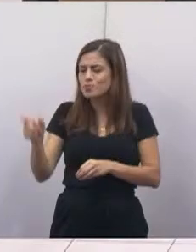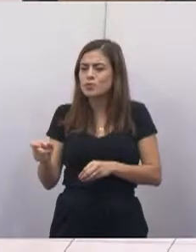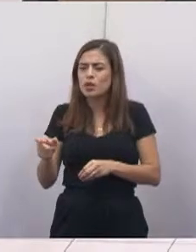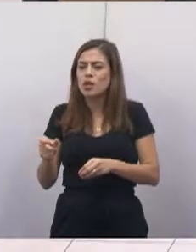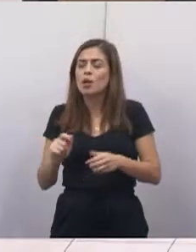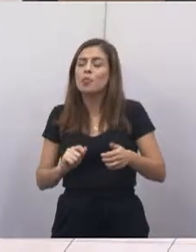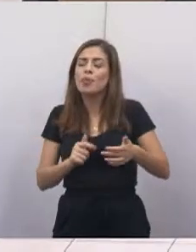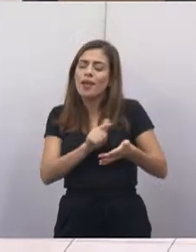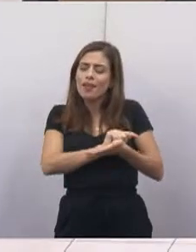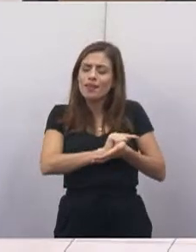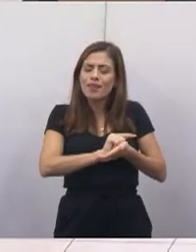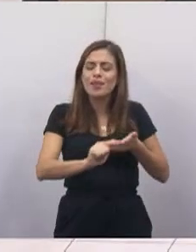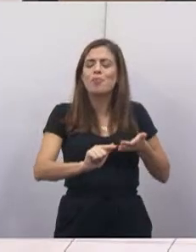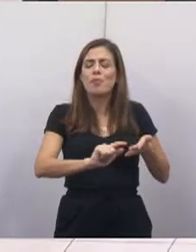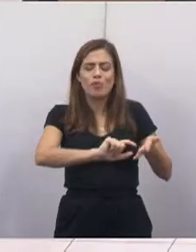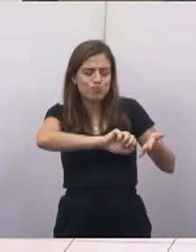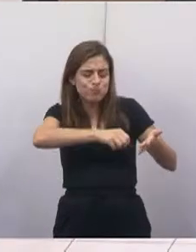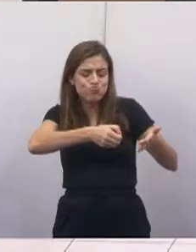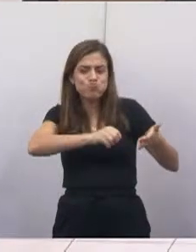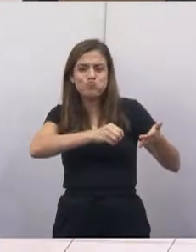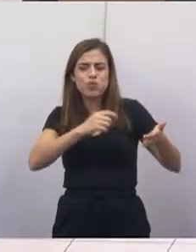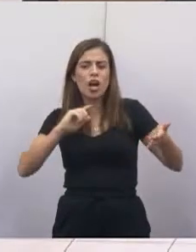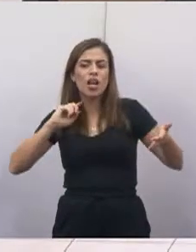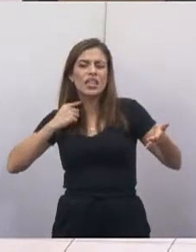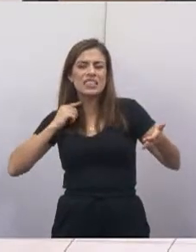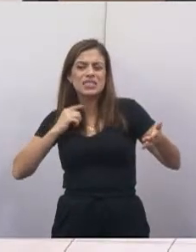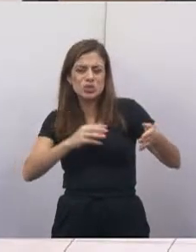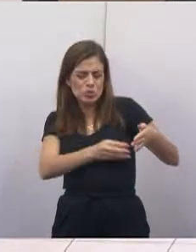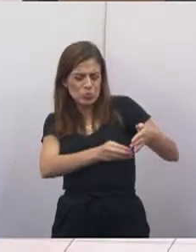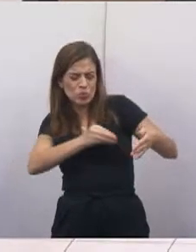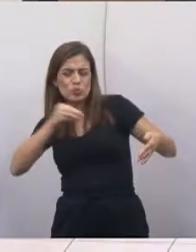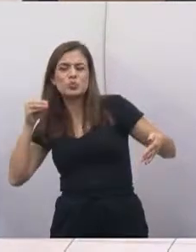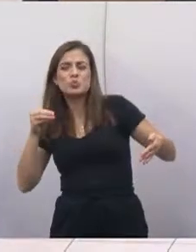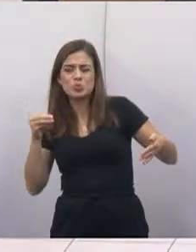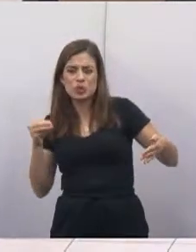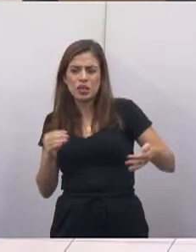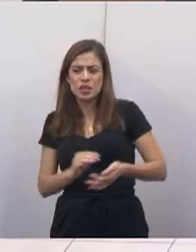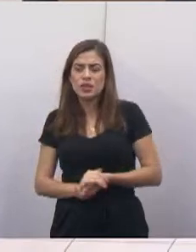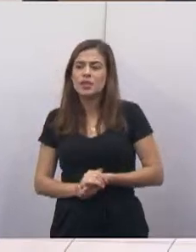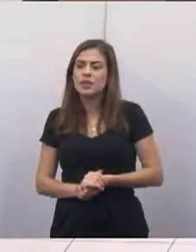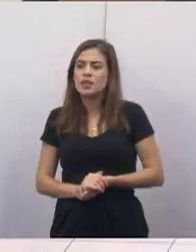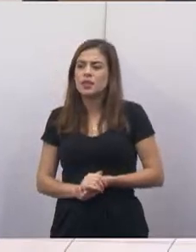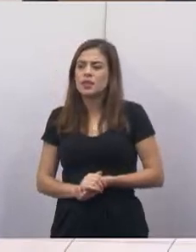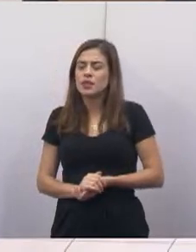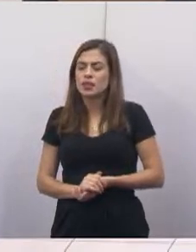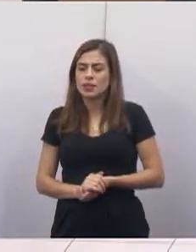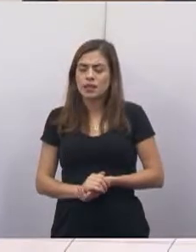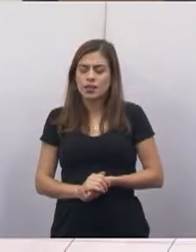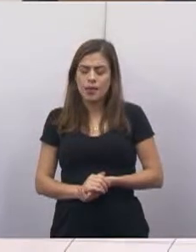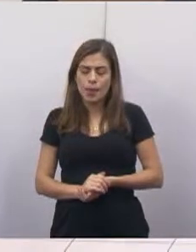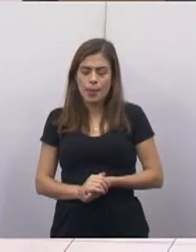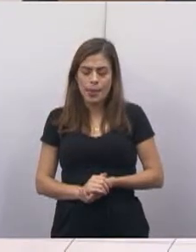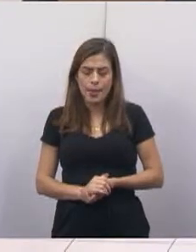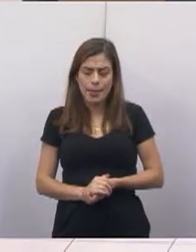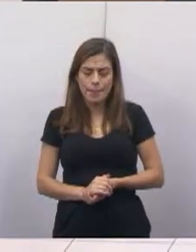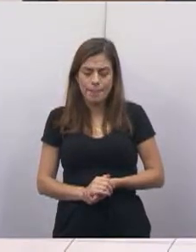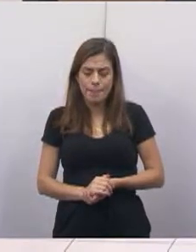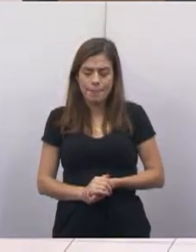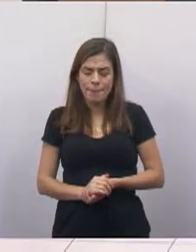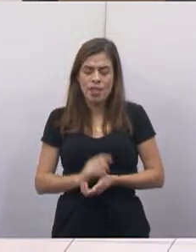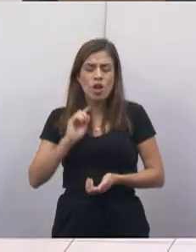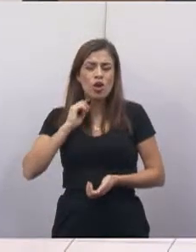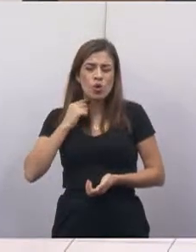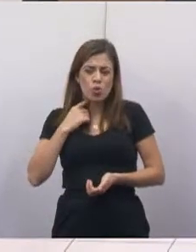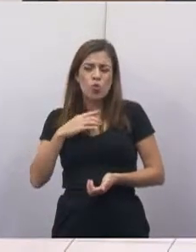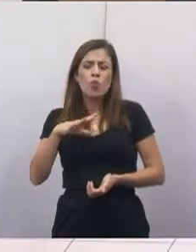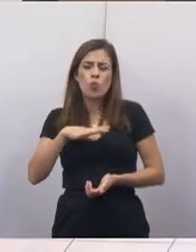para desentupir bueiro. Porque o que a gente tem de pedido de desentope bueiro, não é? Além de sujar a